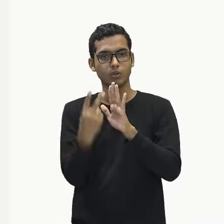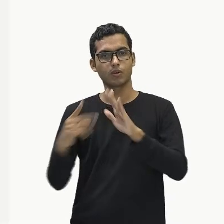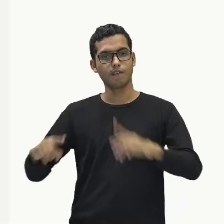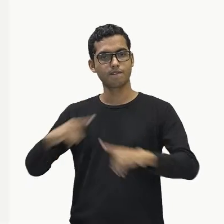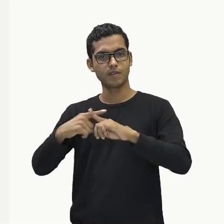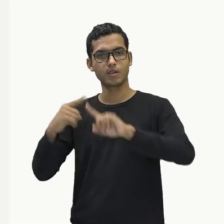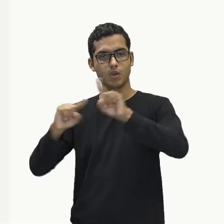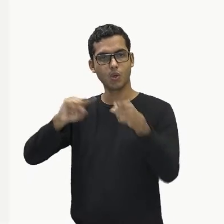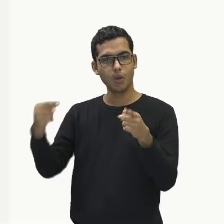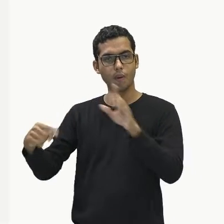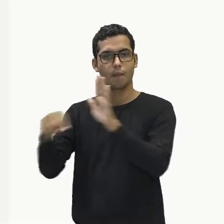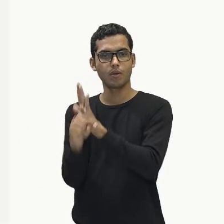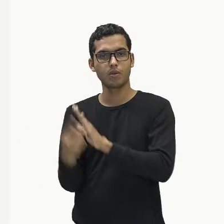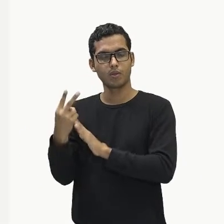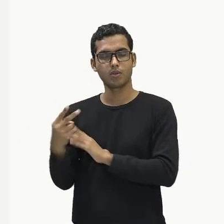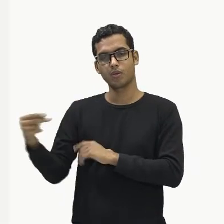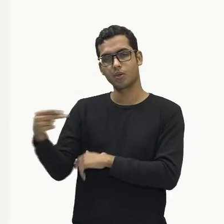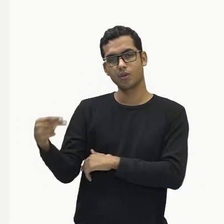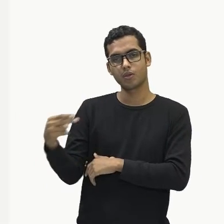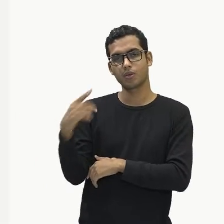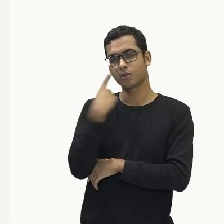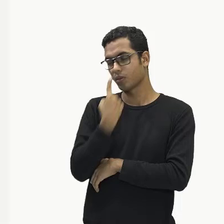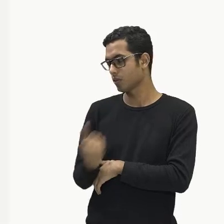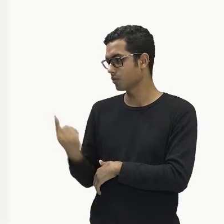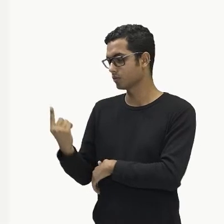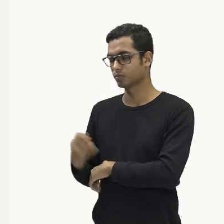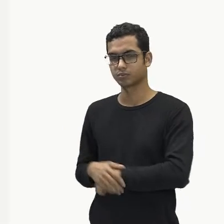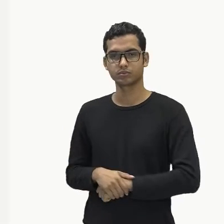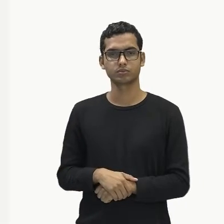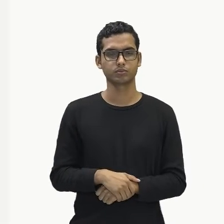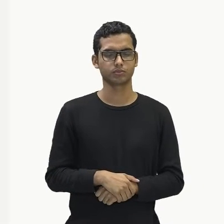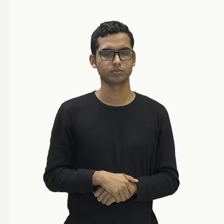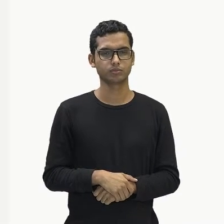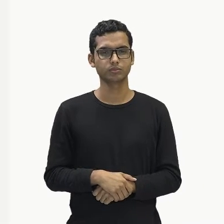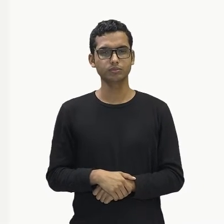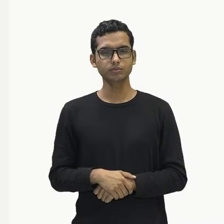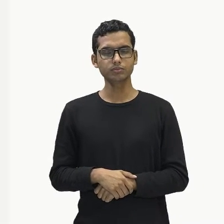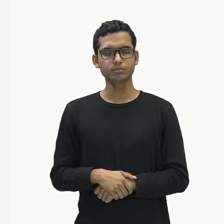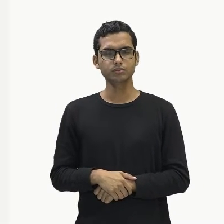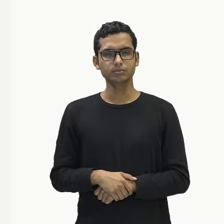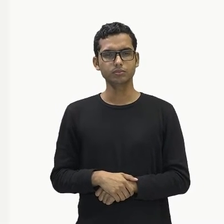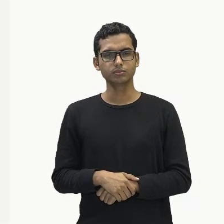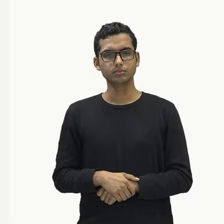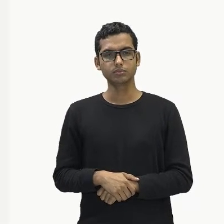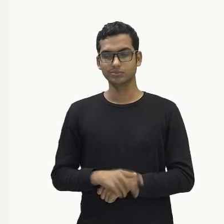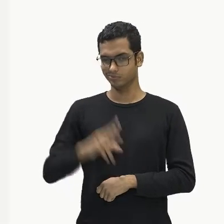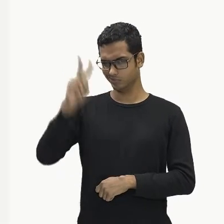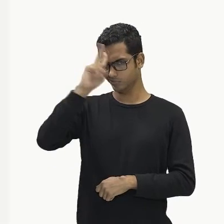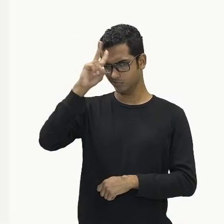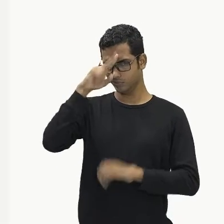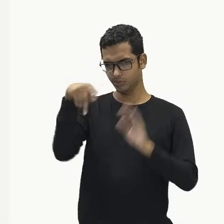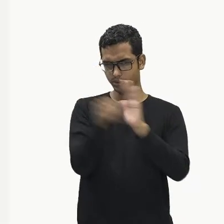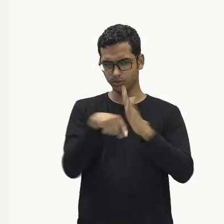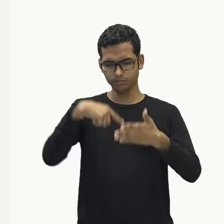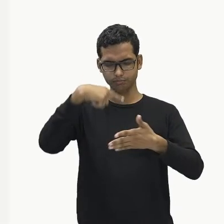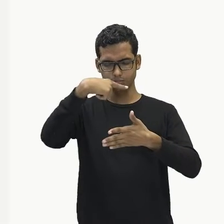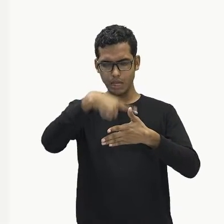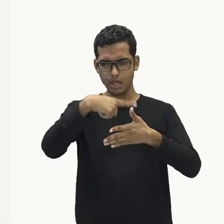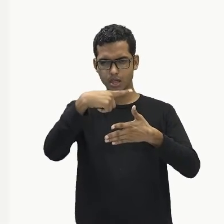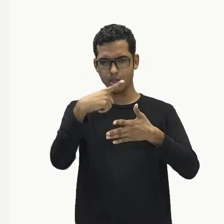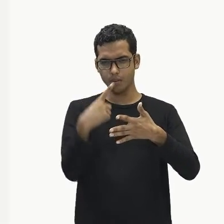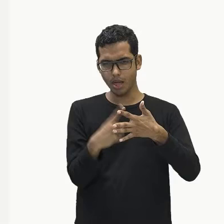de números iguais eu terei menos 2 vezes menos 2. Aí, lembrando lá do jogo de